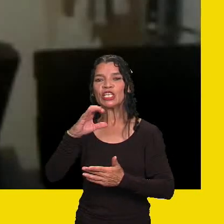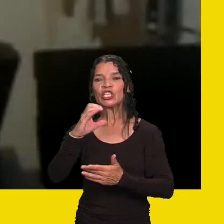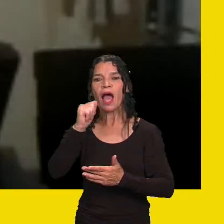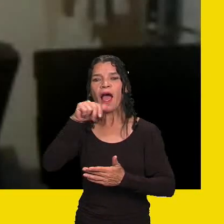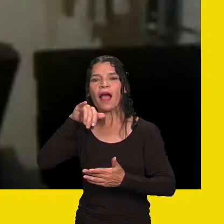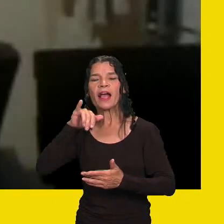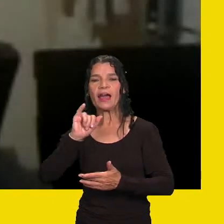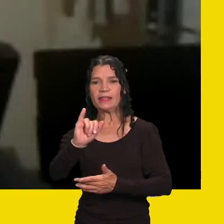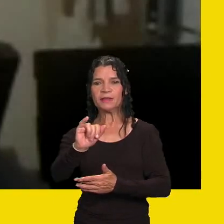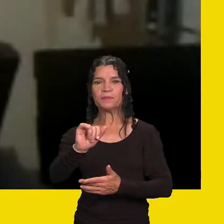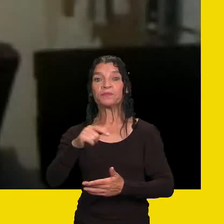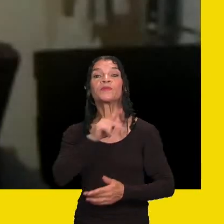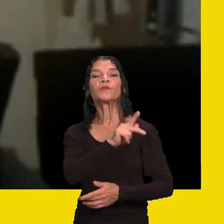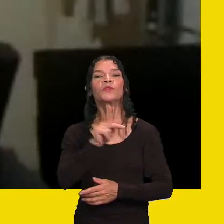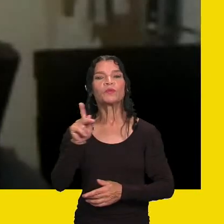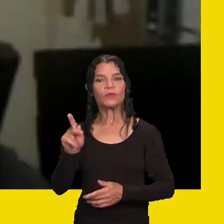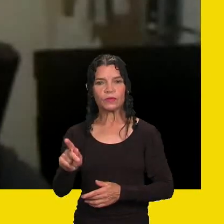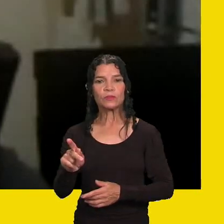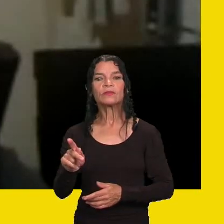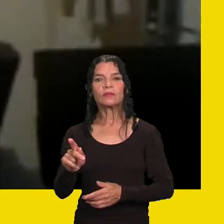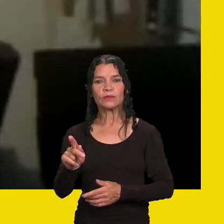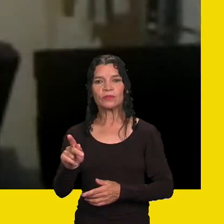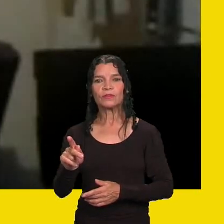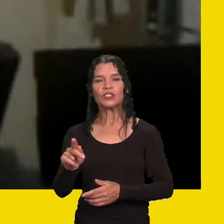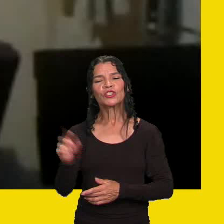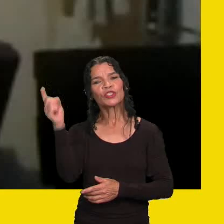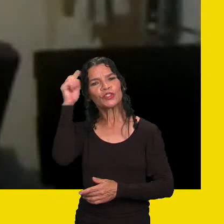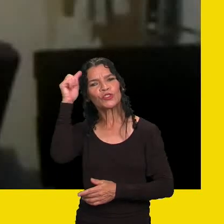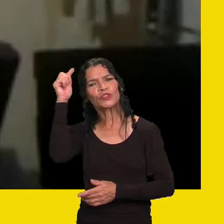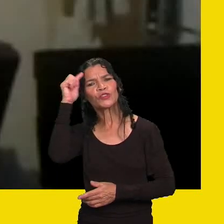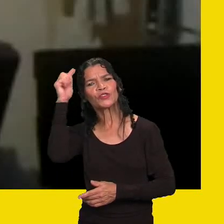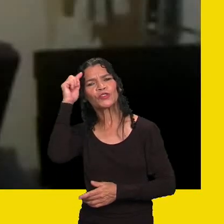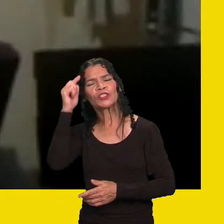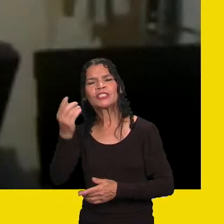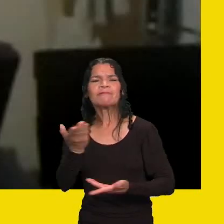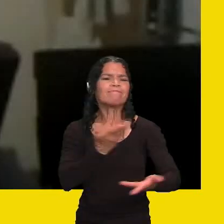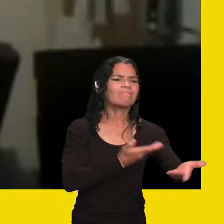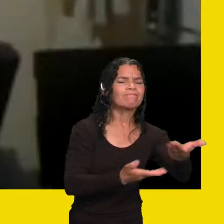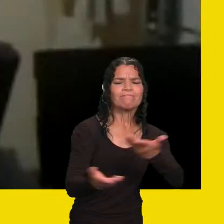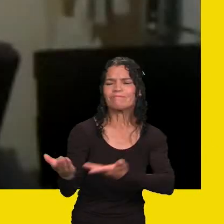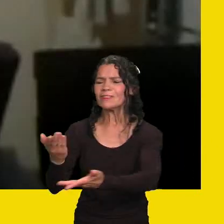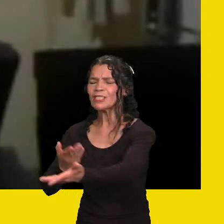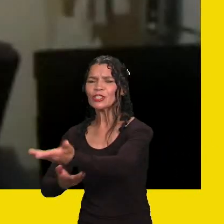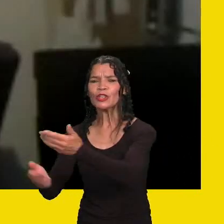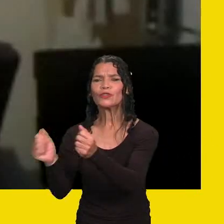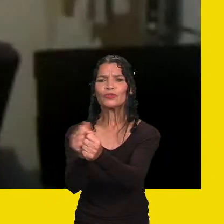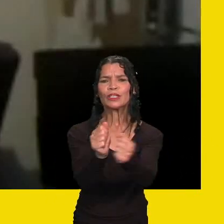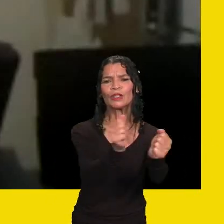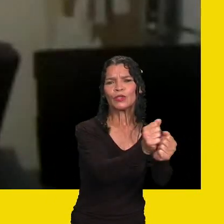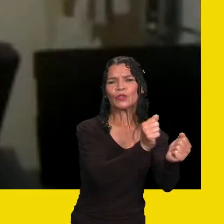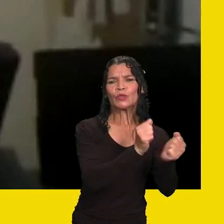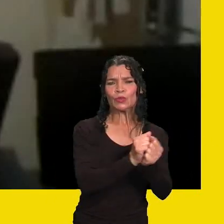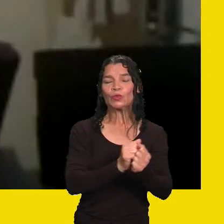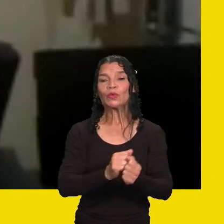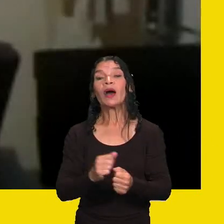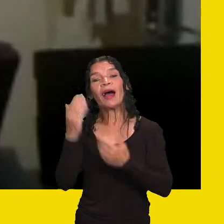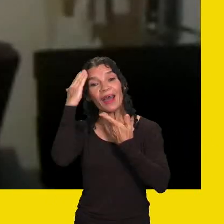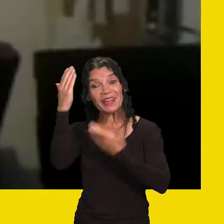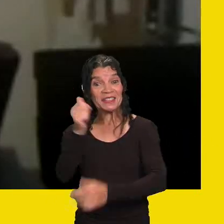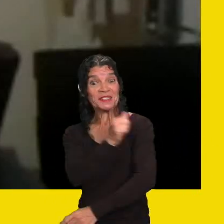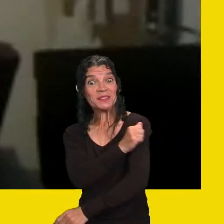tá? Os professores, que é no dia a dia que a gente troca com os pares, agradecer os meus